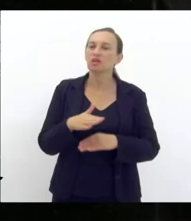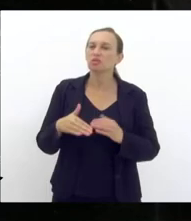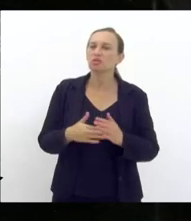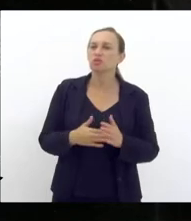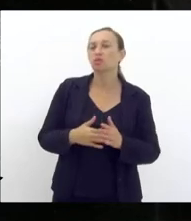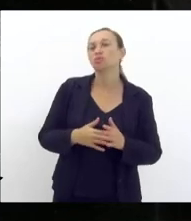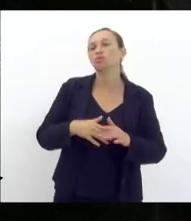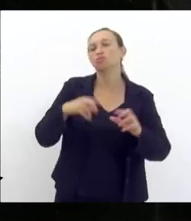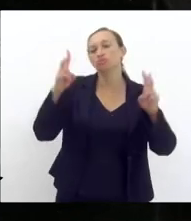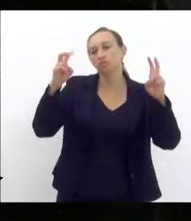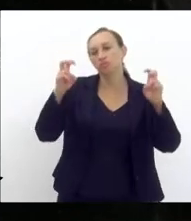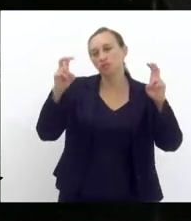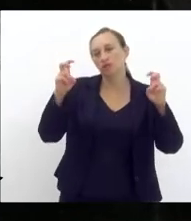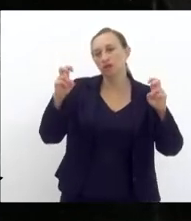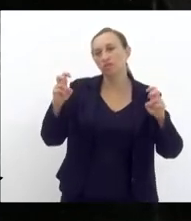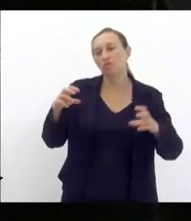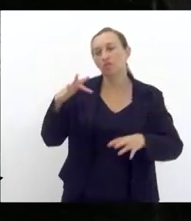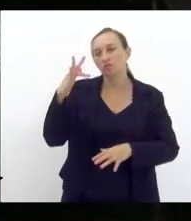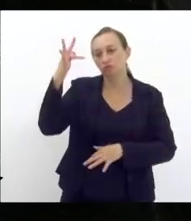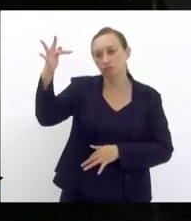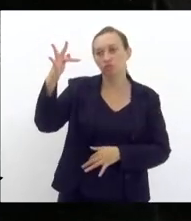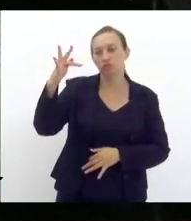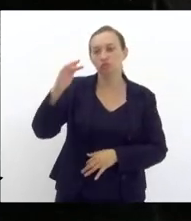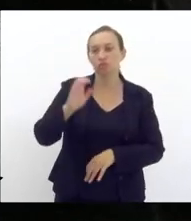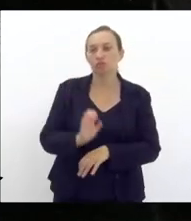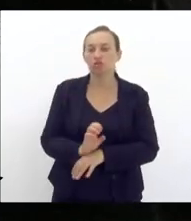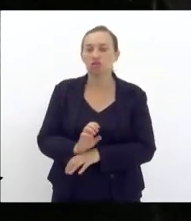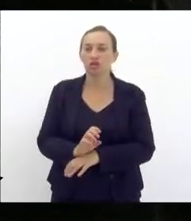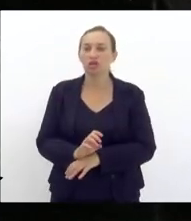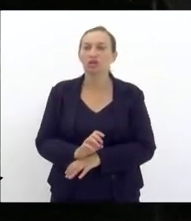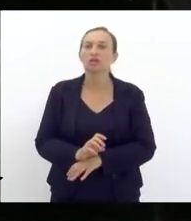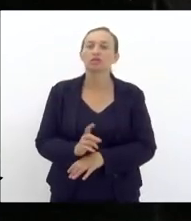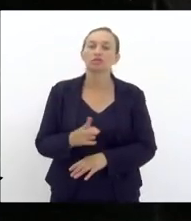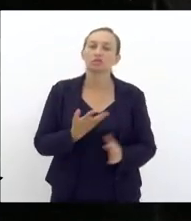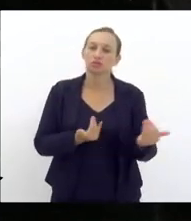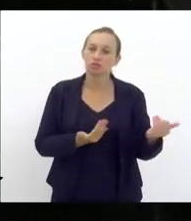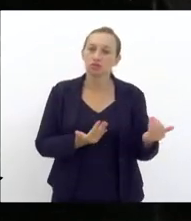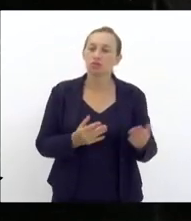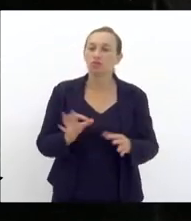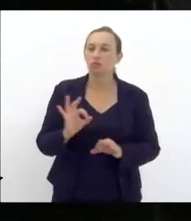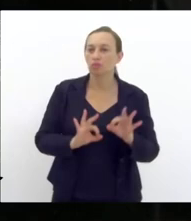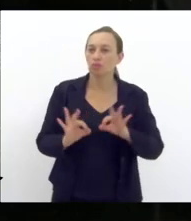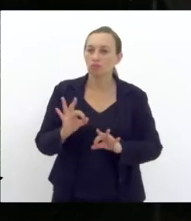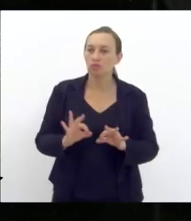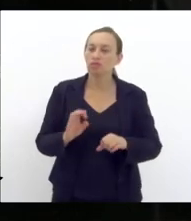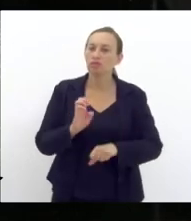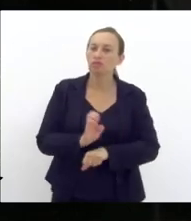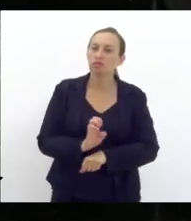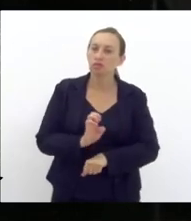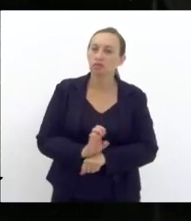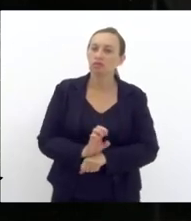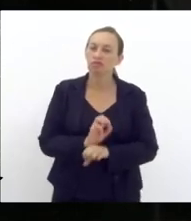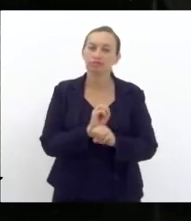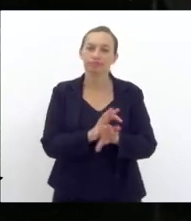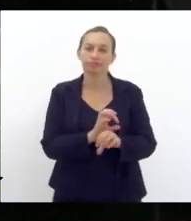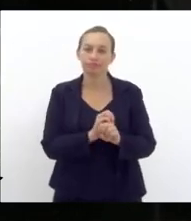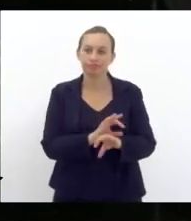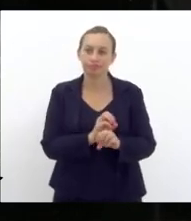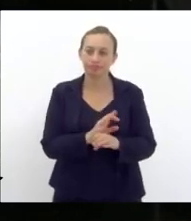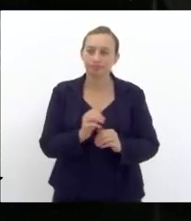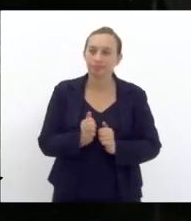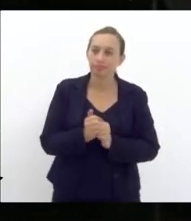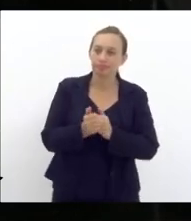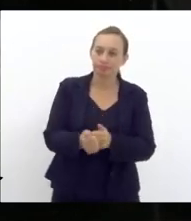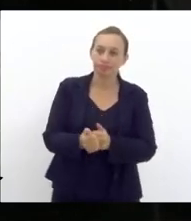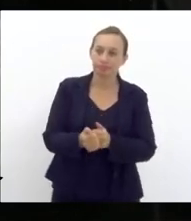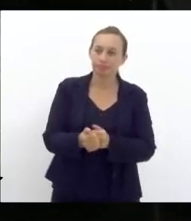transversal o futuro do nosso Estado sobretudo dos nossos jovens o plano Estadual de Educação seguindo